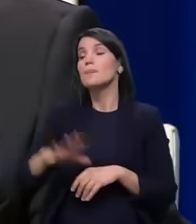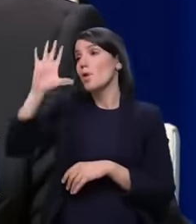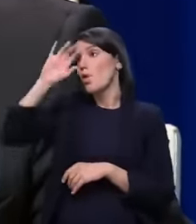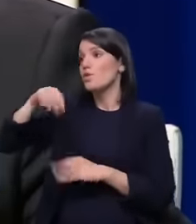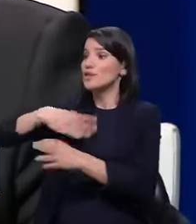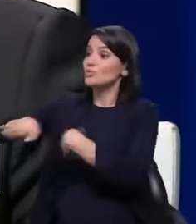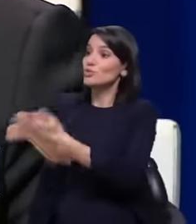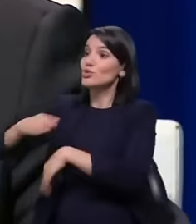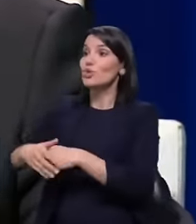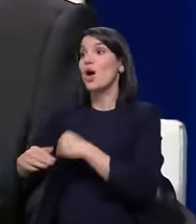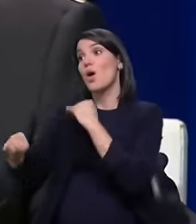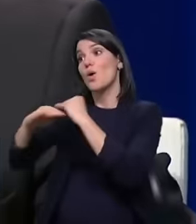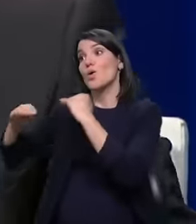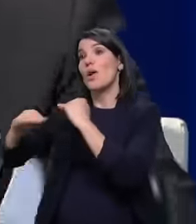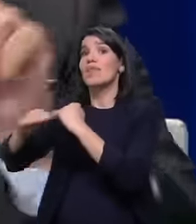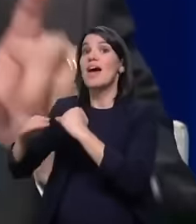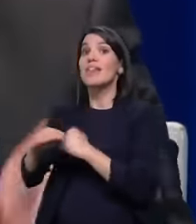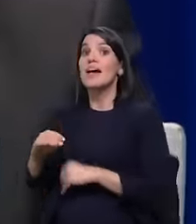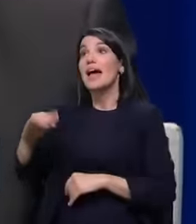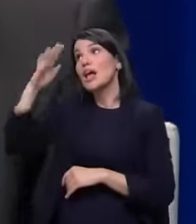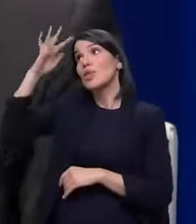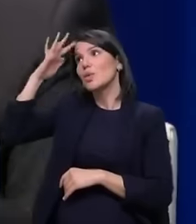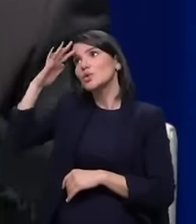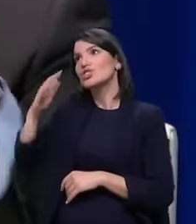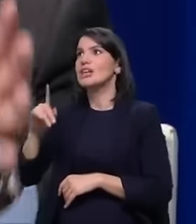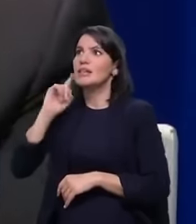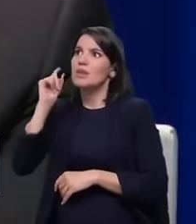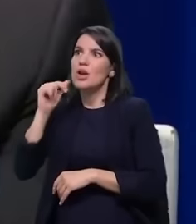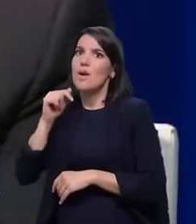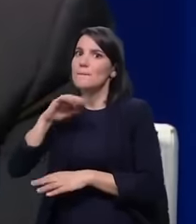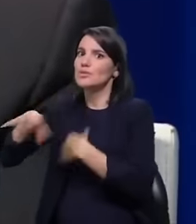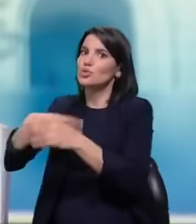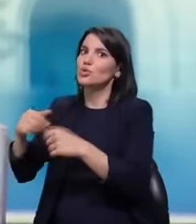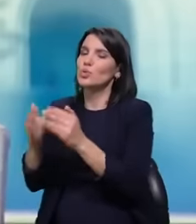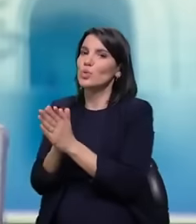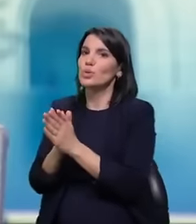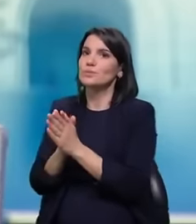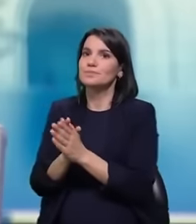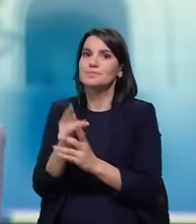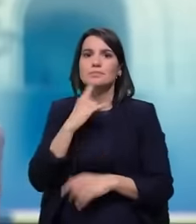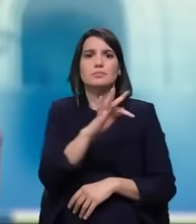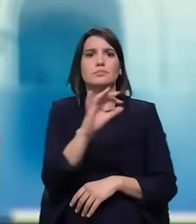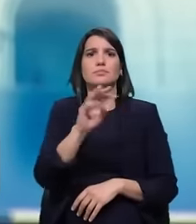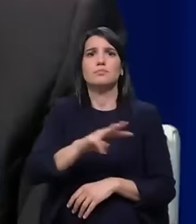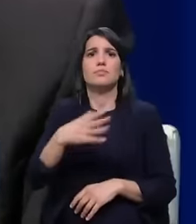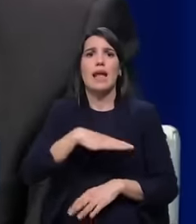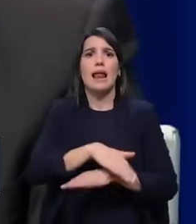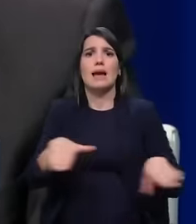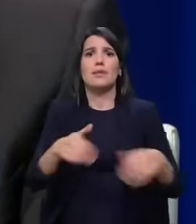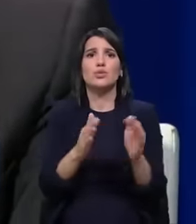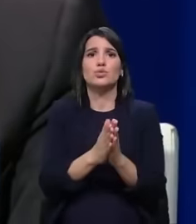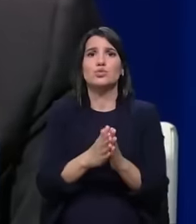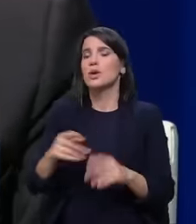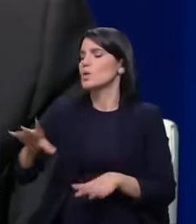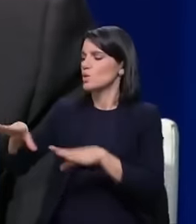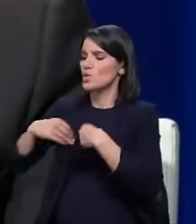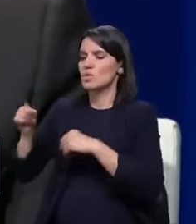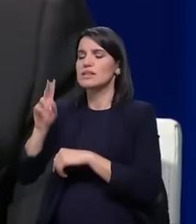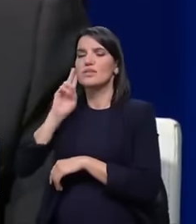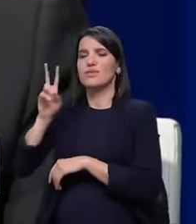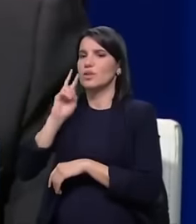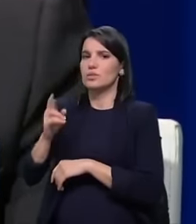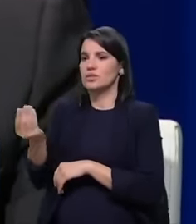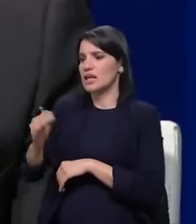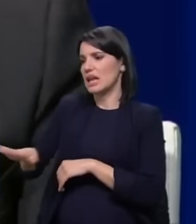com a ideologia de género propositadamente. Aliás, no mesmo pacote, mas quando falou para dizer acabar com os 400 junto, milhões era acabar com porque tudo, eu não aceito que se meta valores para doutrinar as